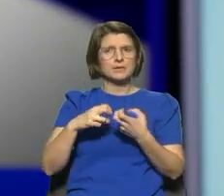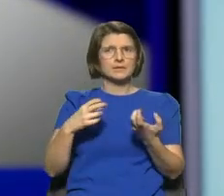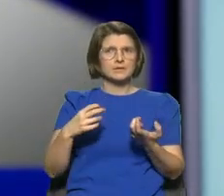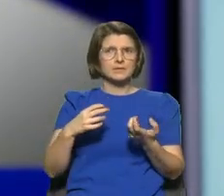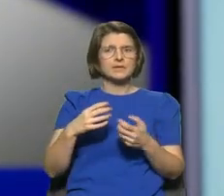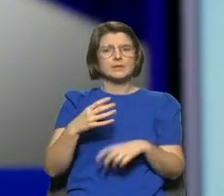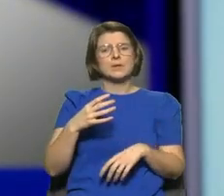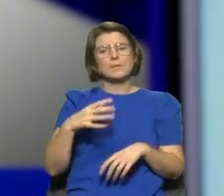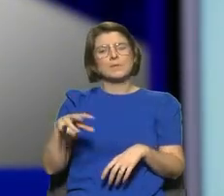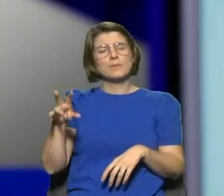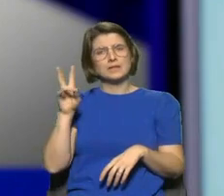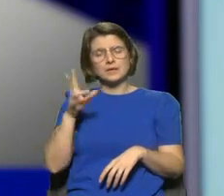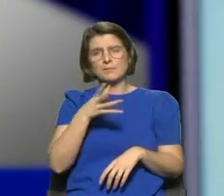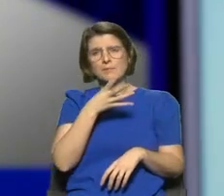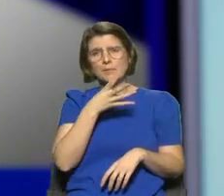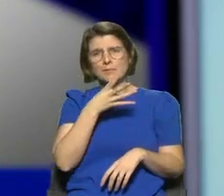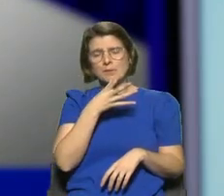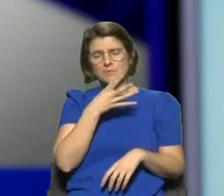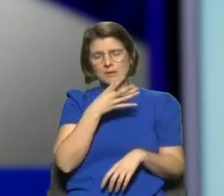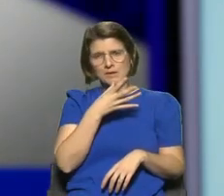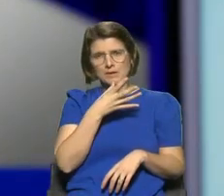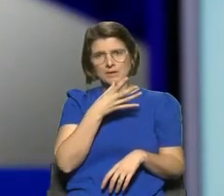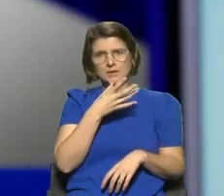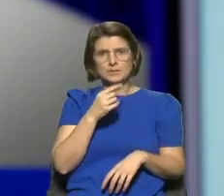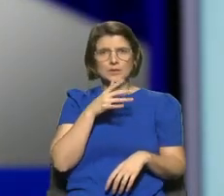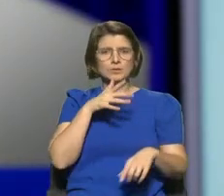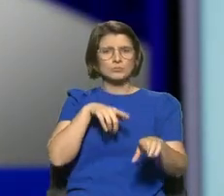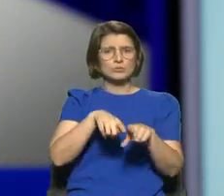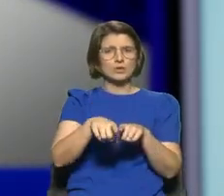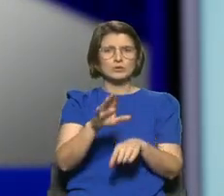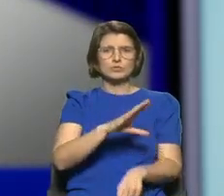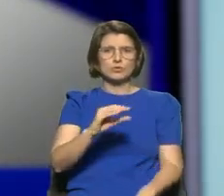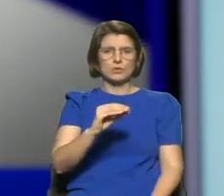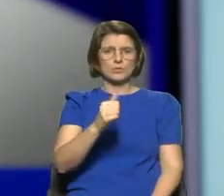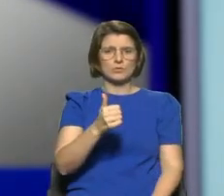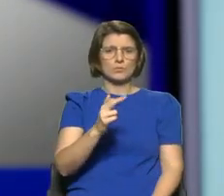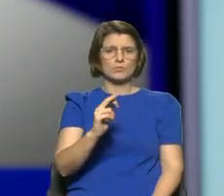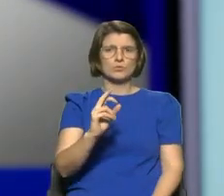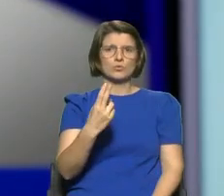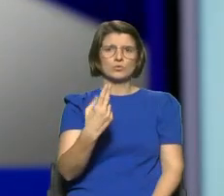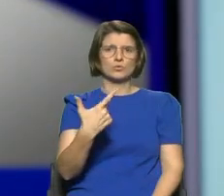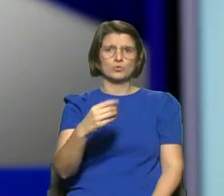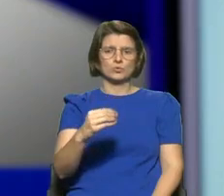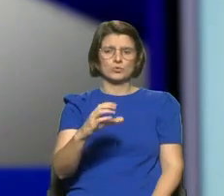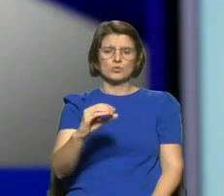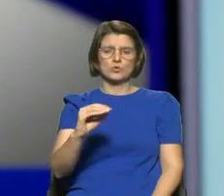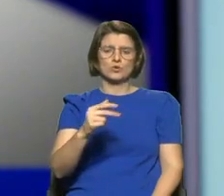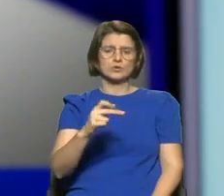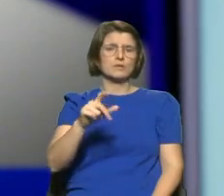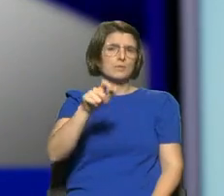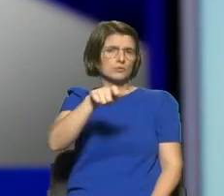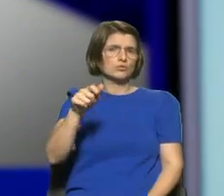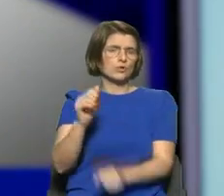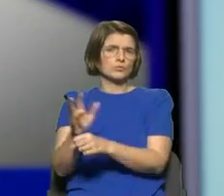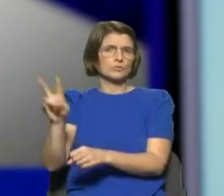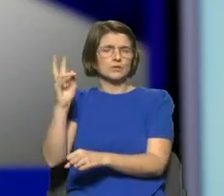argumentação do PSD e e do deputado João Brito da Costa e de outros ilustres membros da bancada do PSD é que